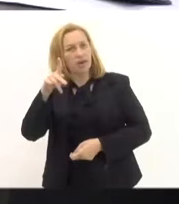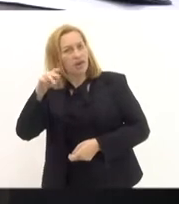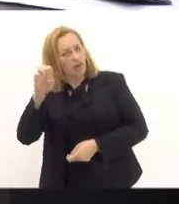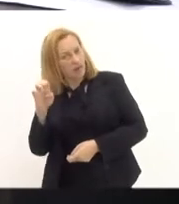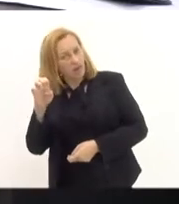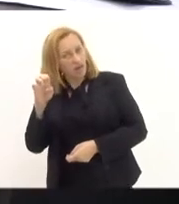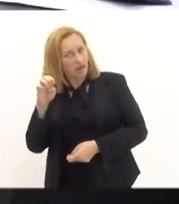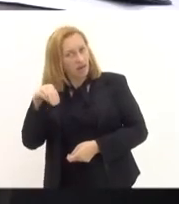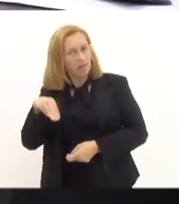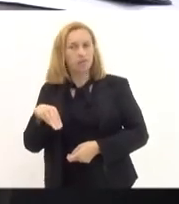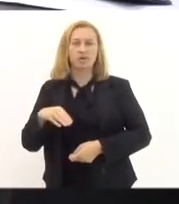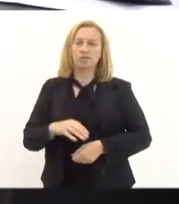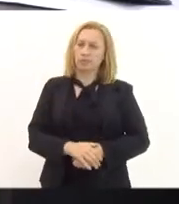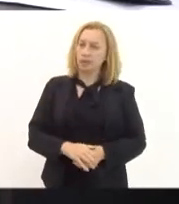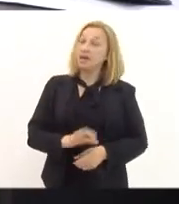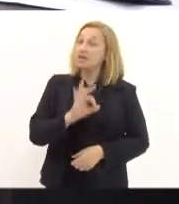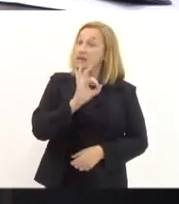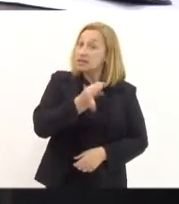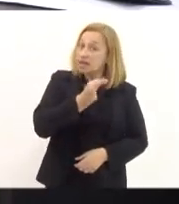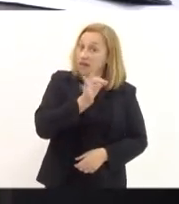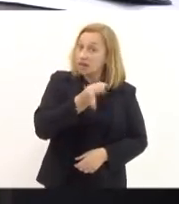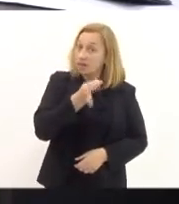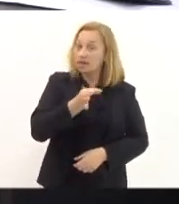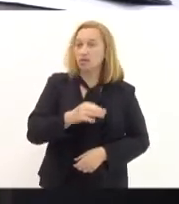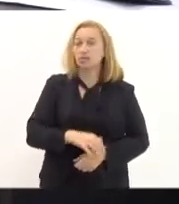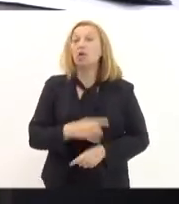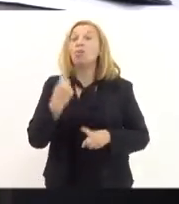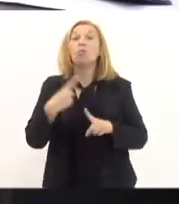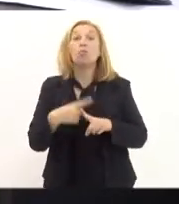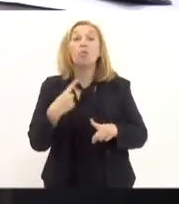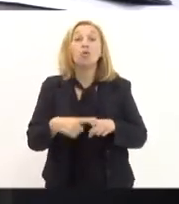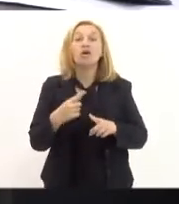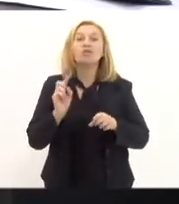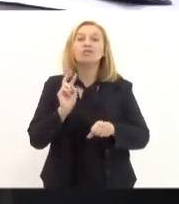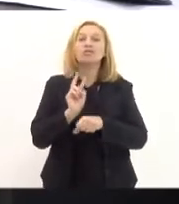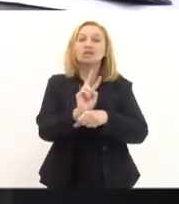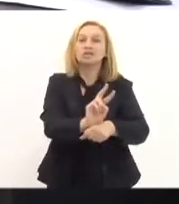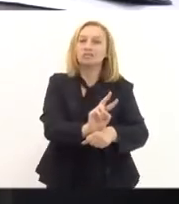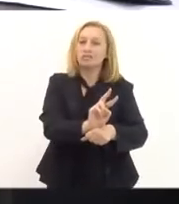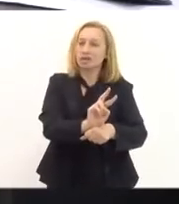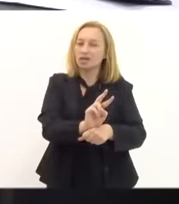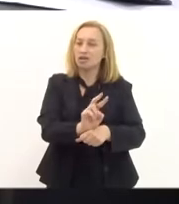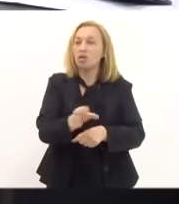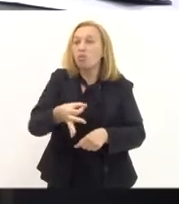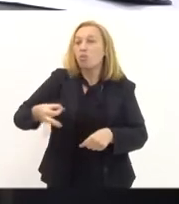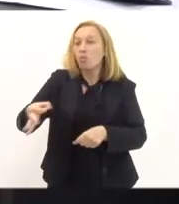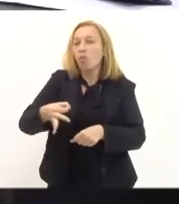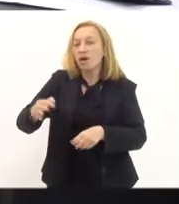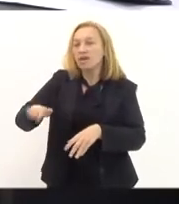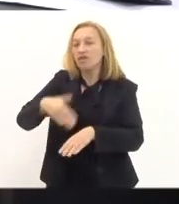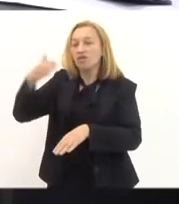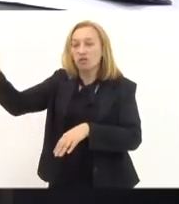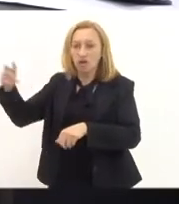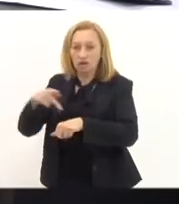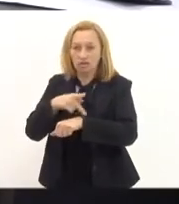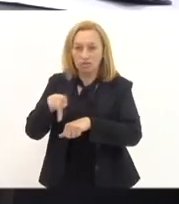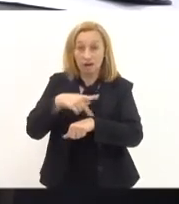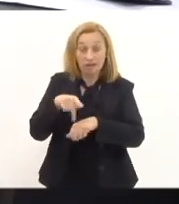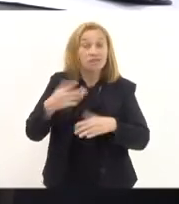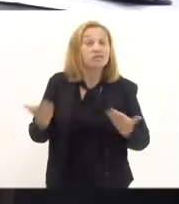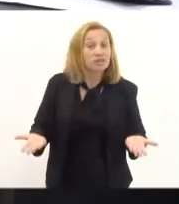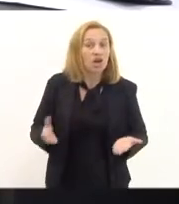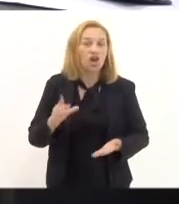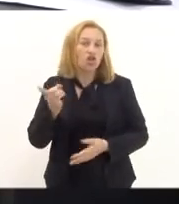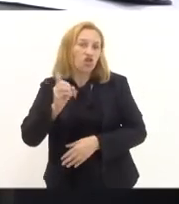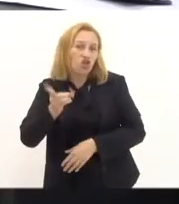regulados pelo IGPM Exatamente porque esses empréstimos estão moeda estrangeira em bolsa de moedas